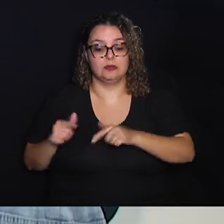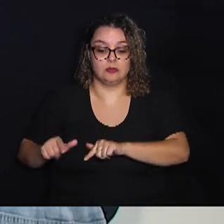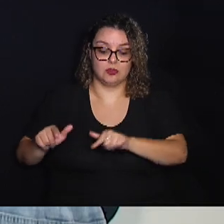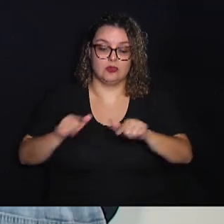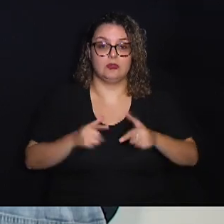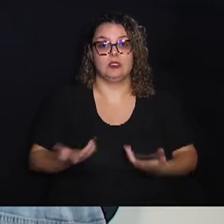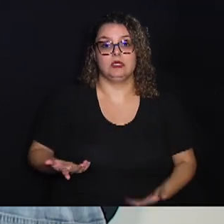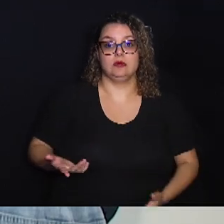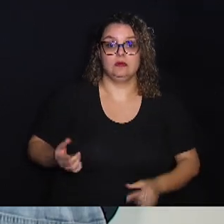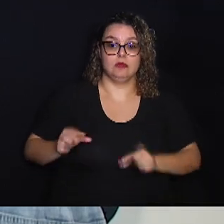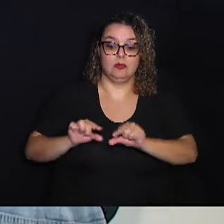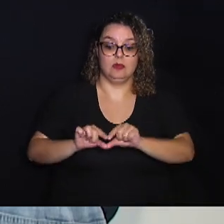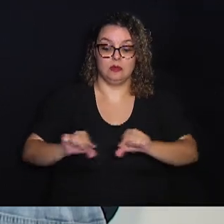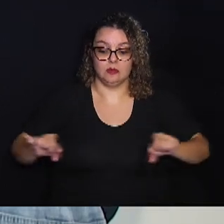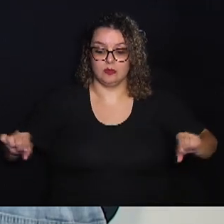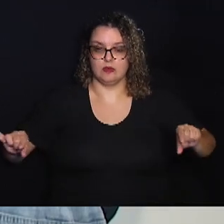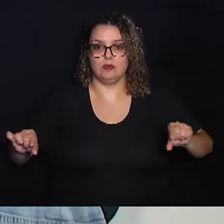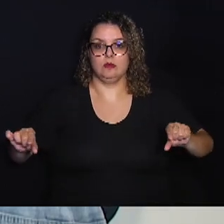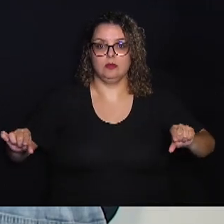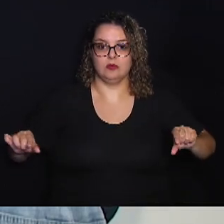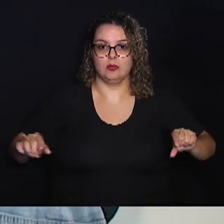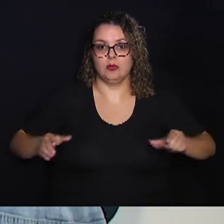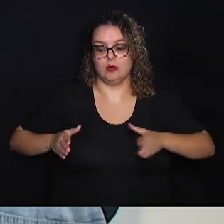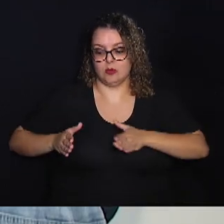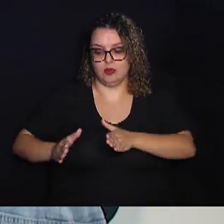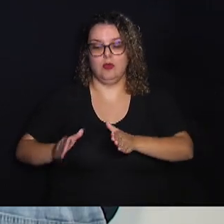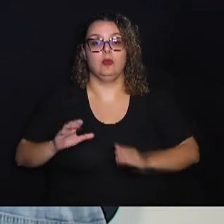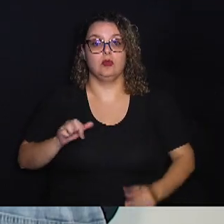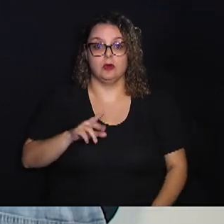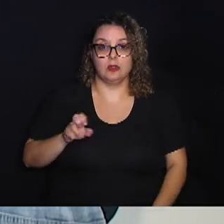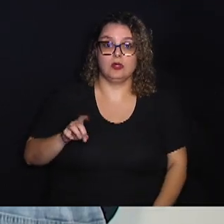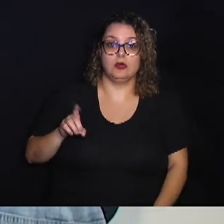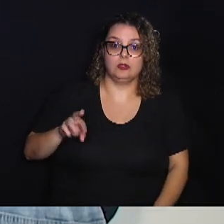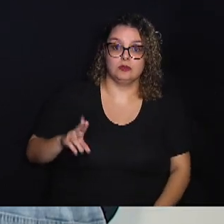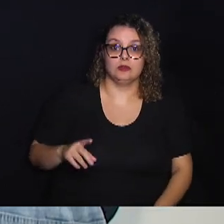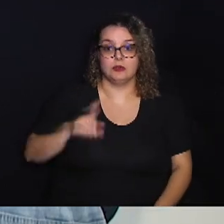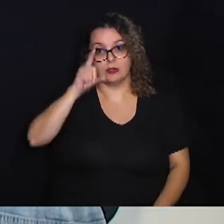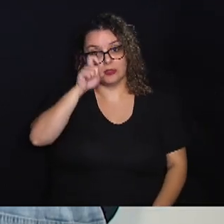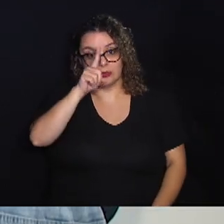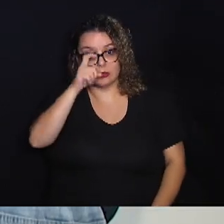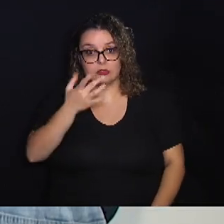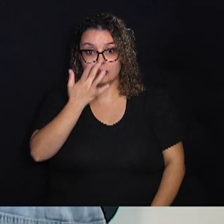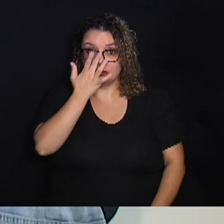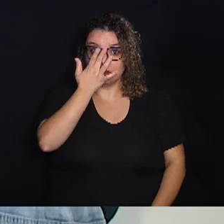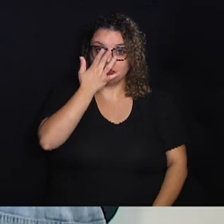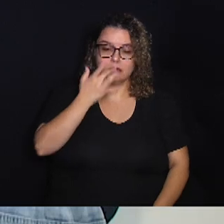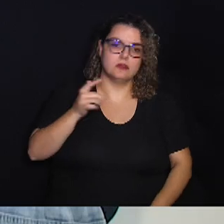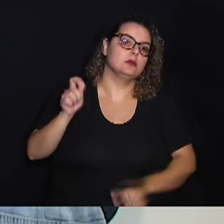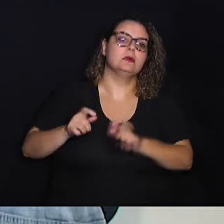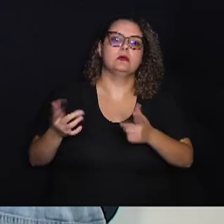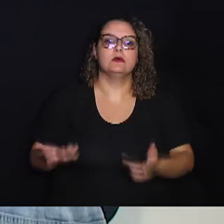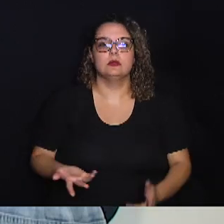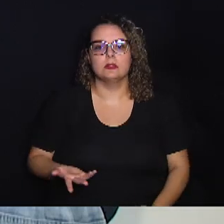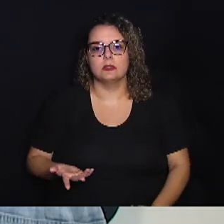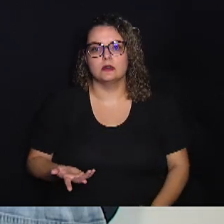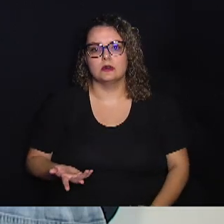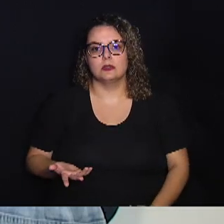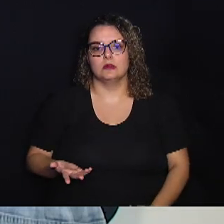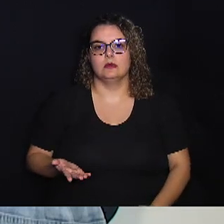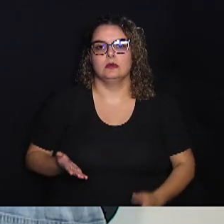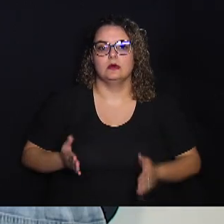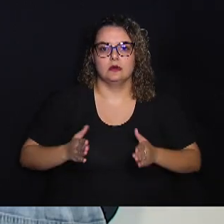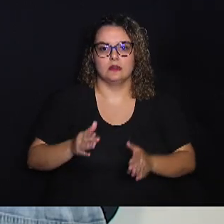uma fita marcando o corredor nos espaços, nos hospitais, e as pessoas falam assim, é só você seguir ali a